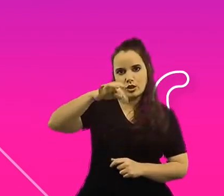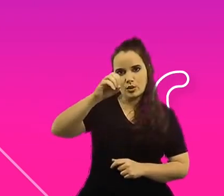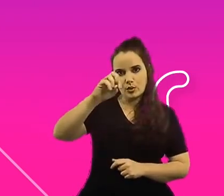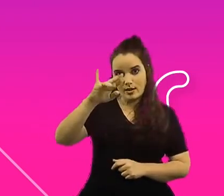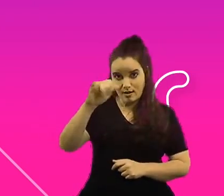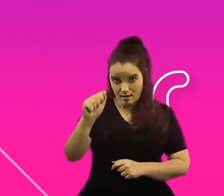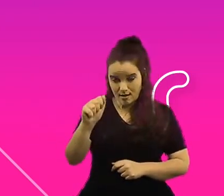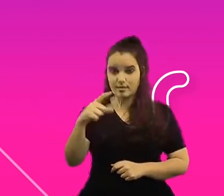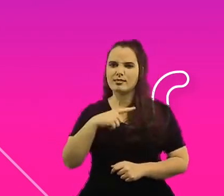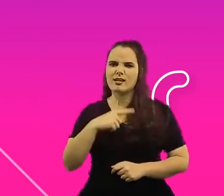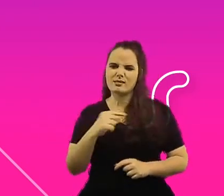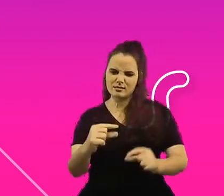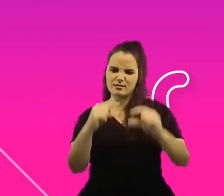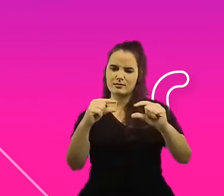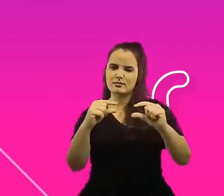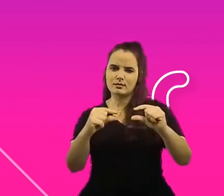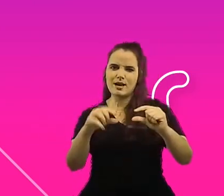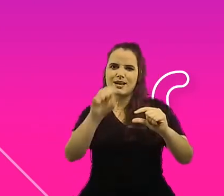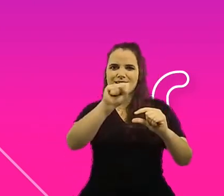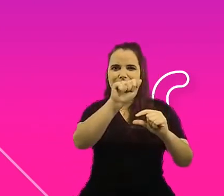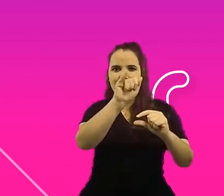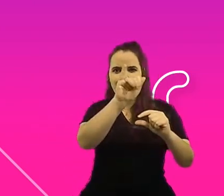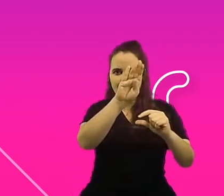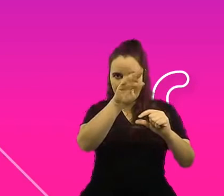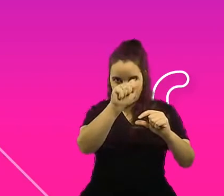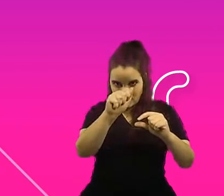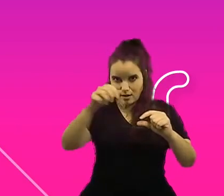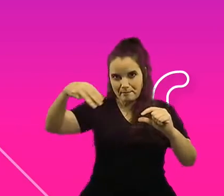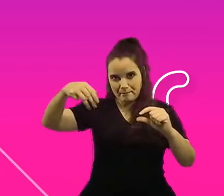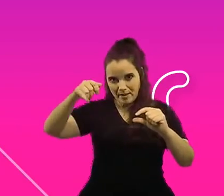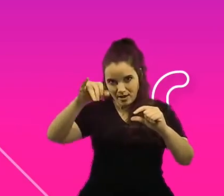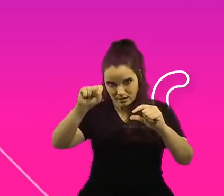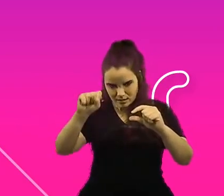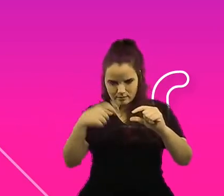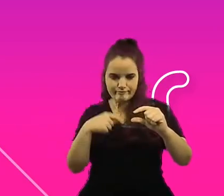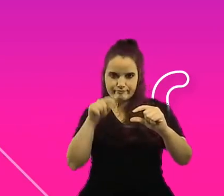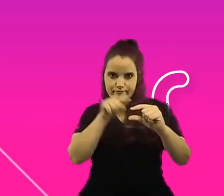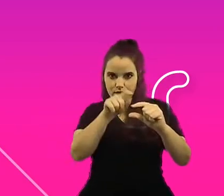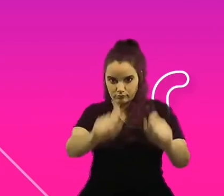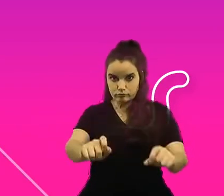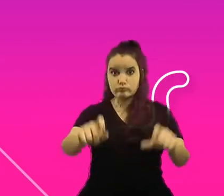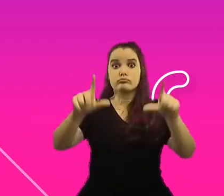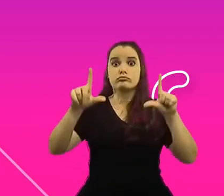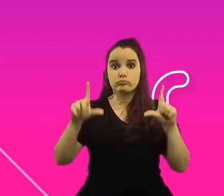página onde a gente fez um histórico de todas